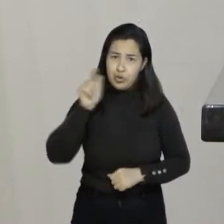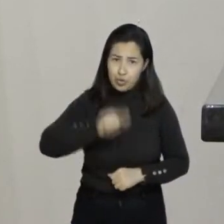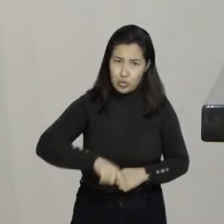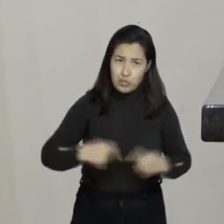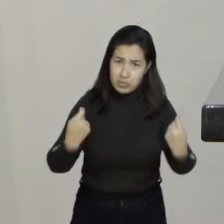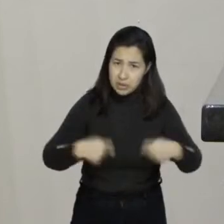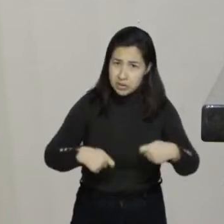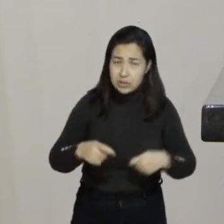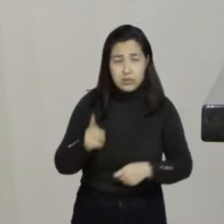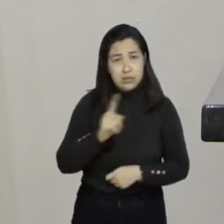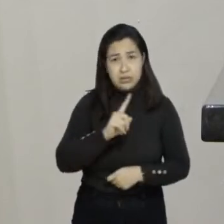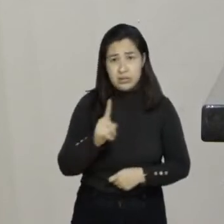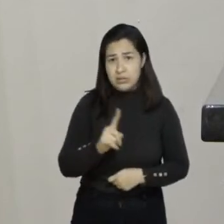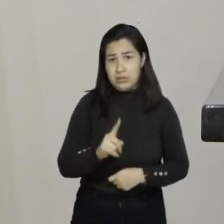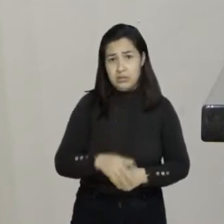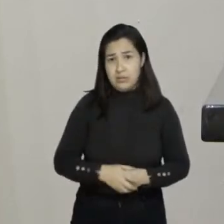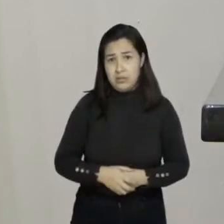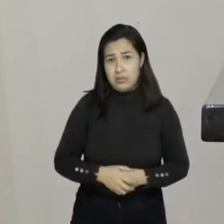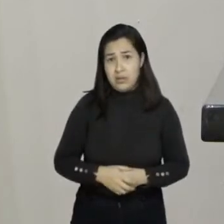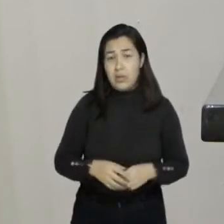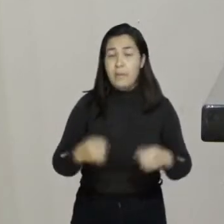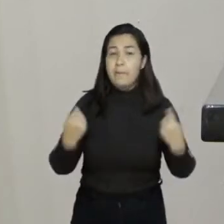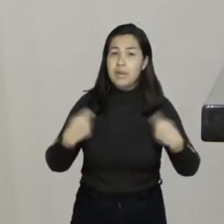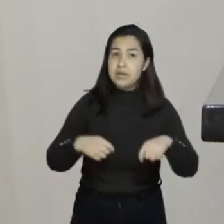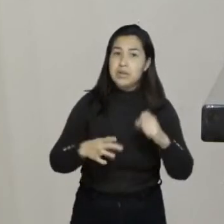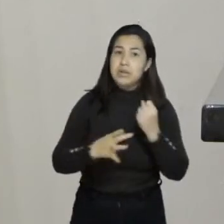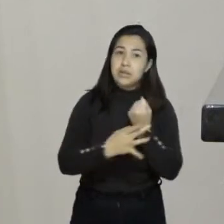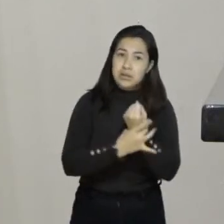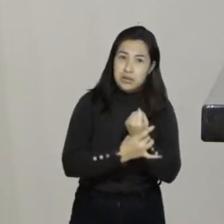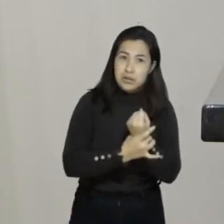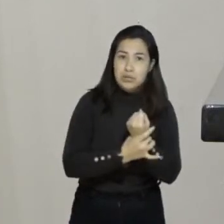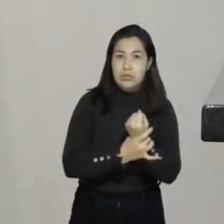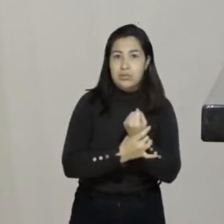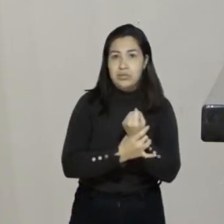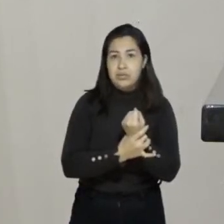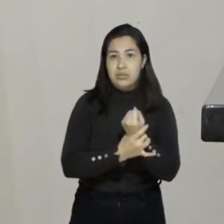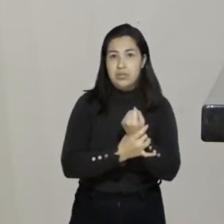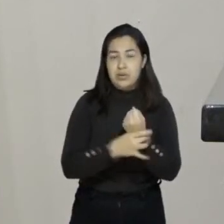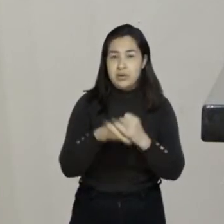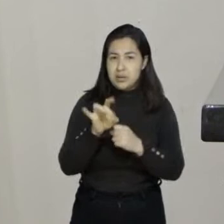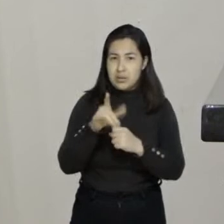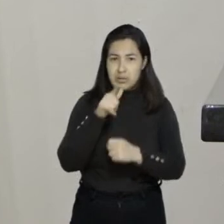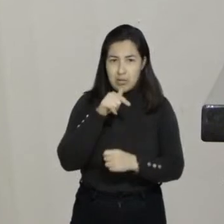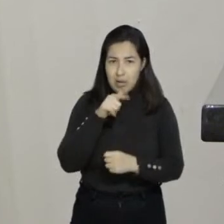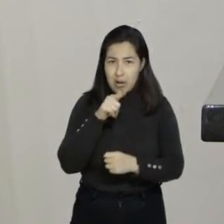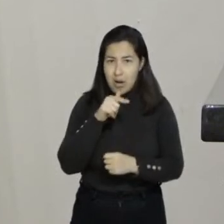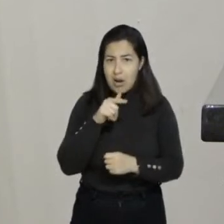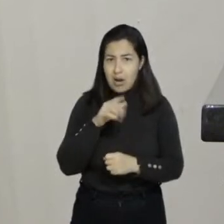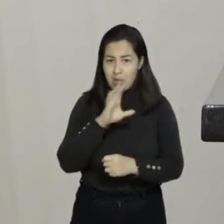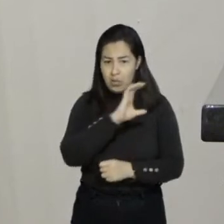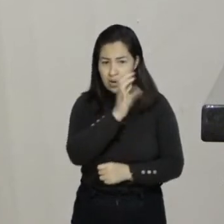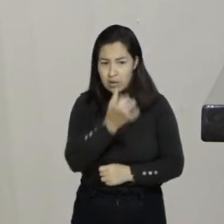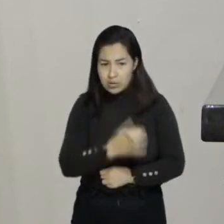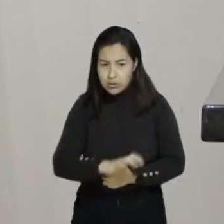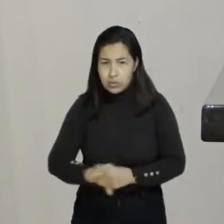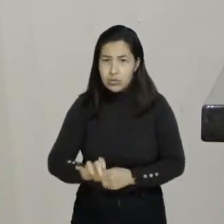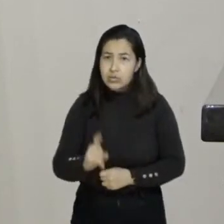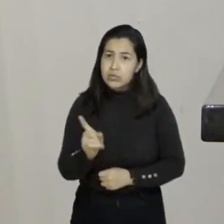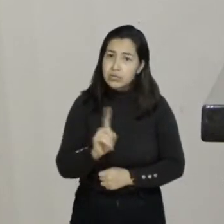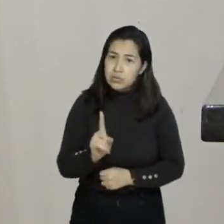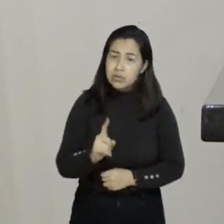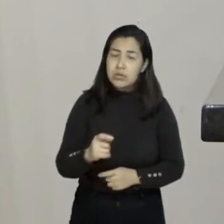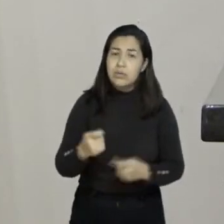a condição de dar segurança além da água e do esgoto tratado para a população Catarinense